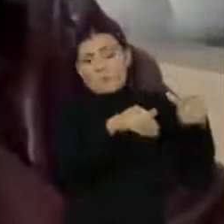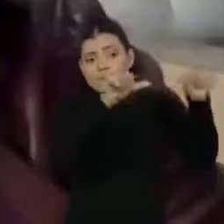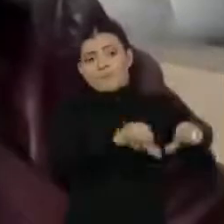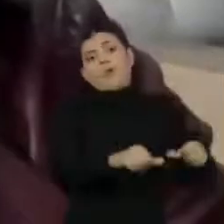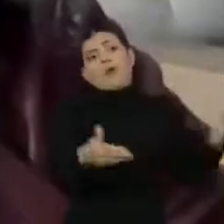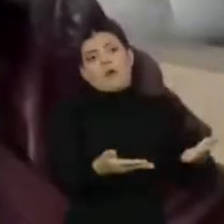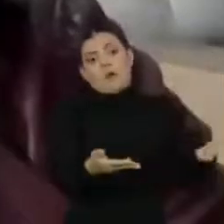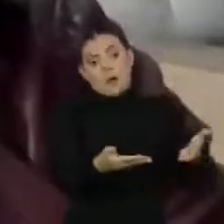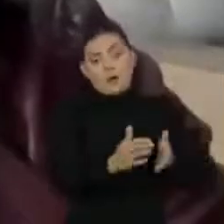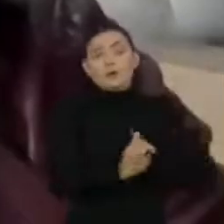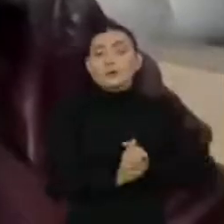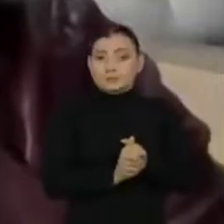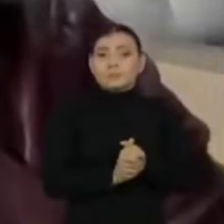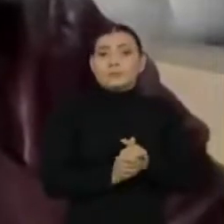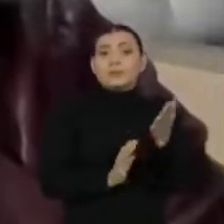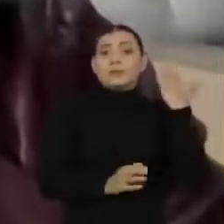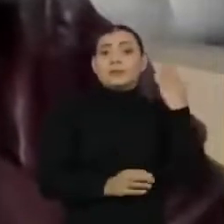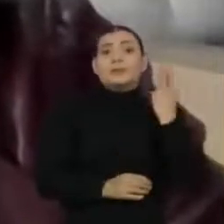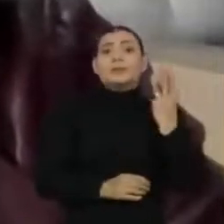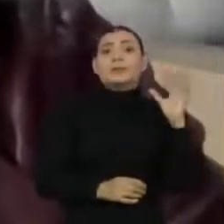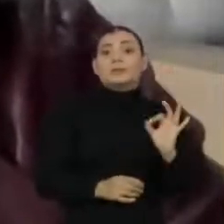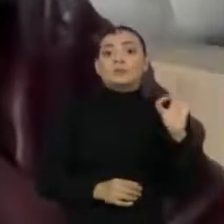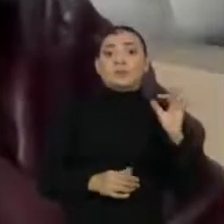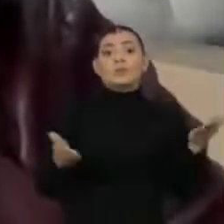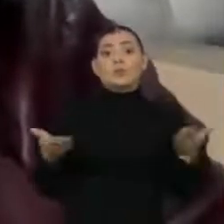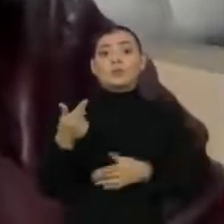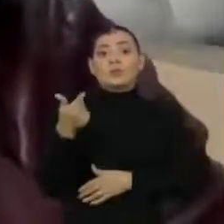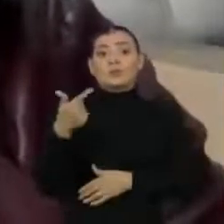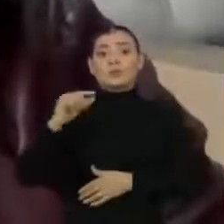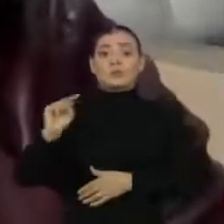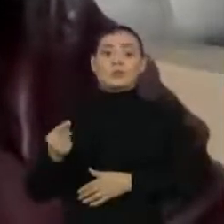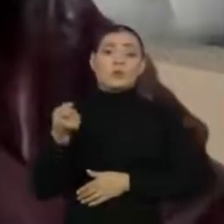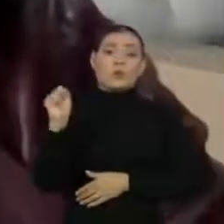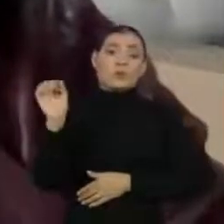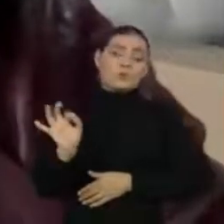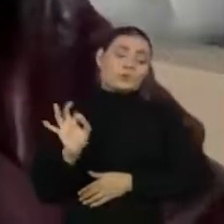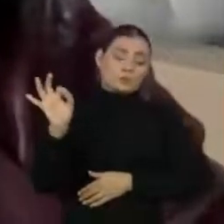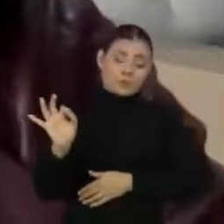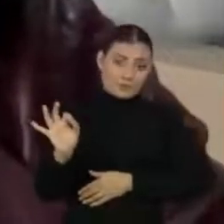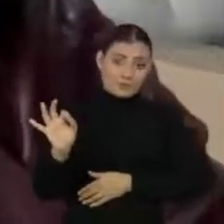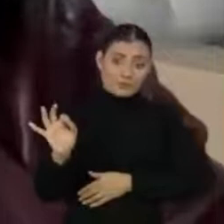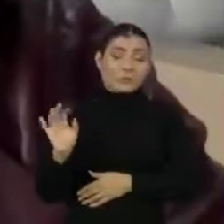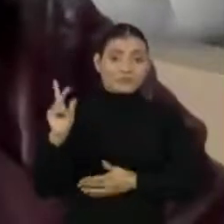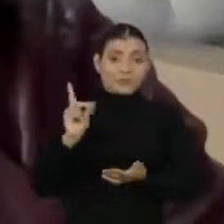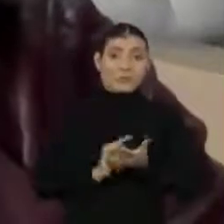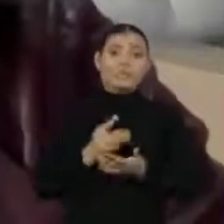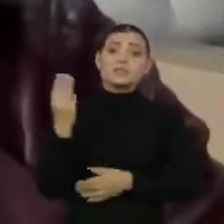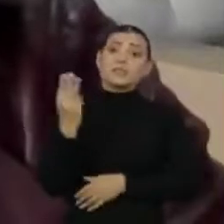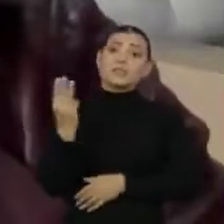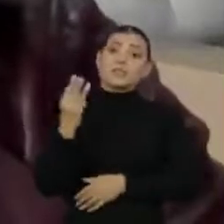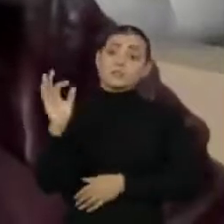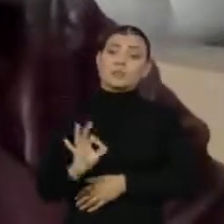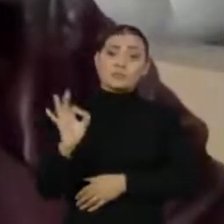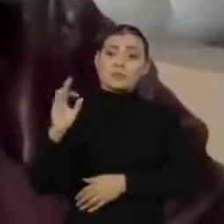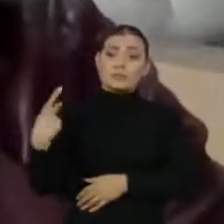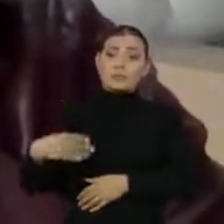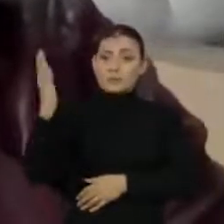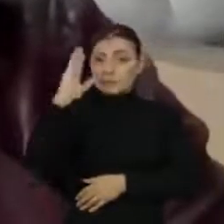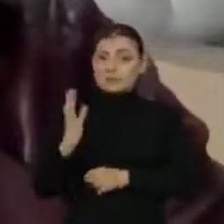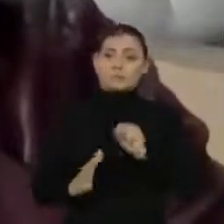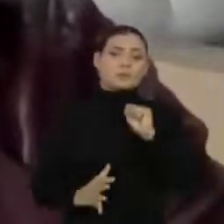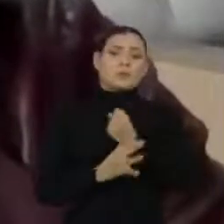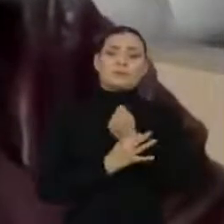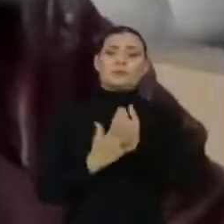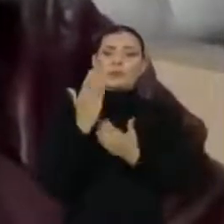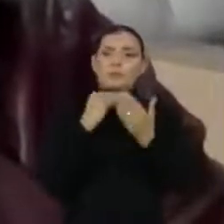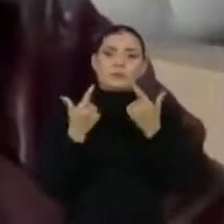nosso índice de extrema pobreza era 3%, hoje é 12,8%. Um terço do Brasil está em situação de insegurança